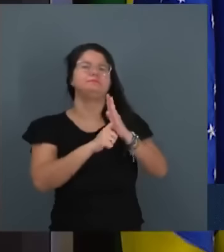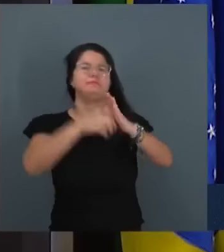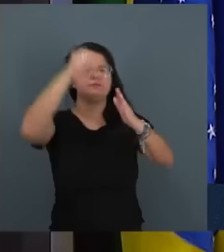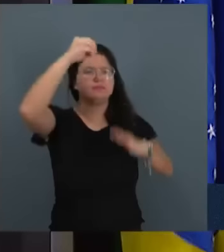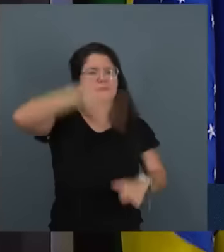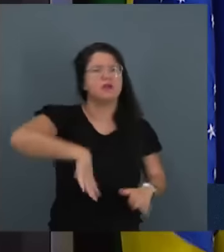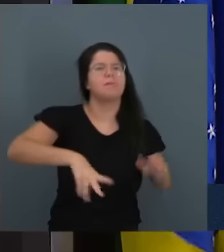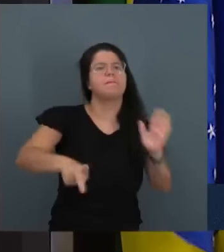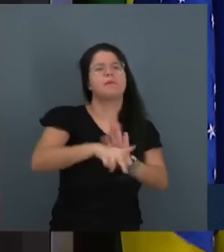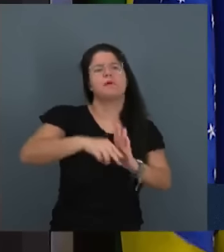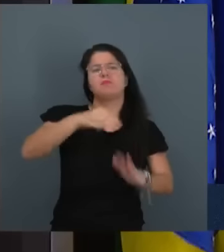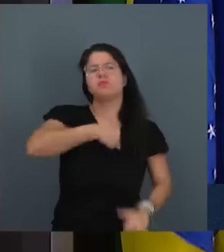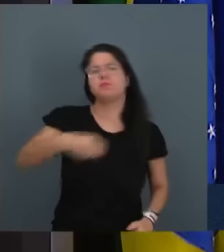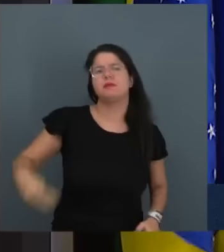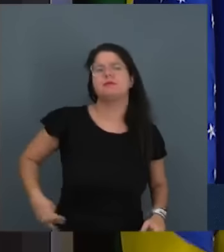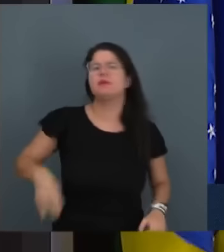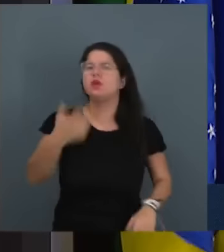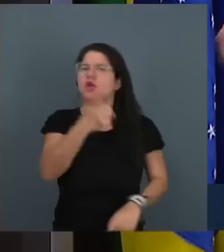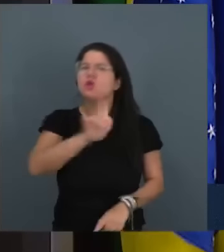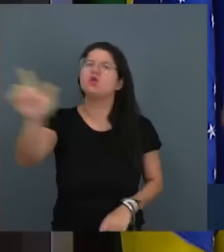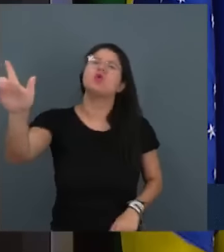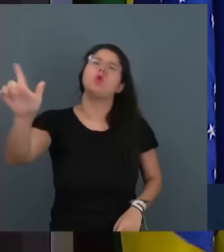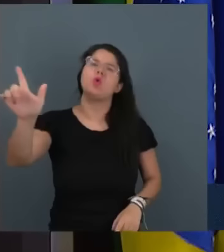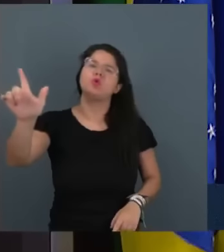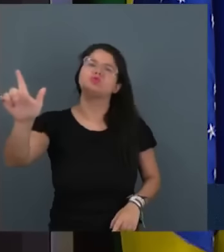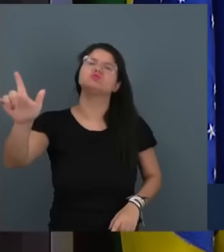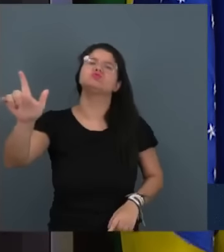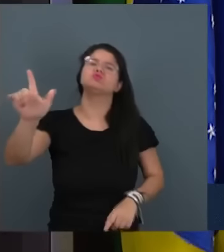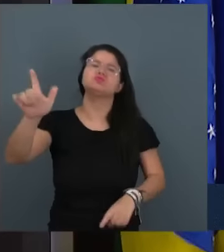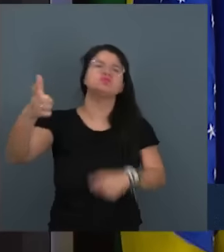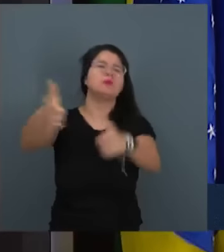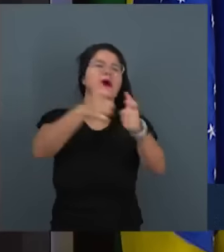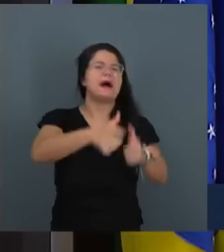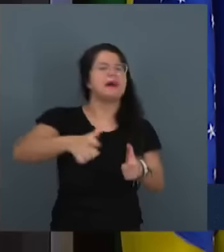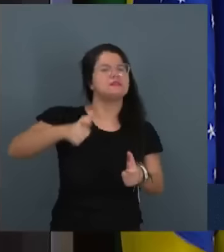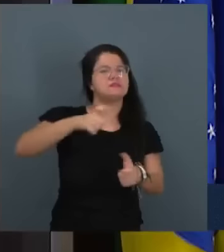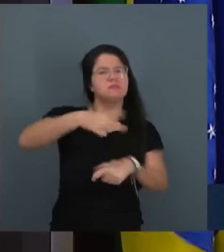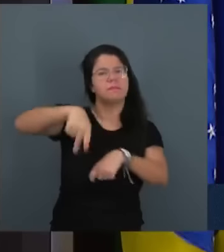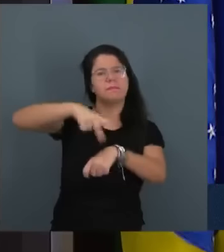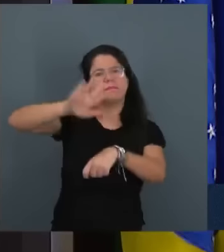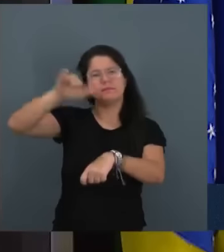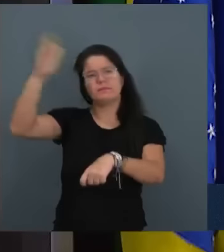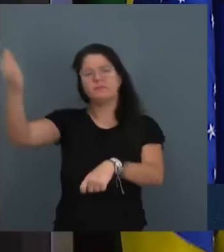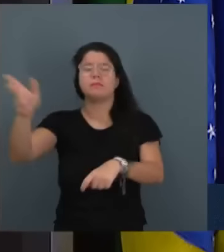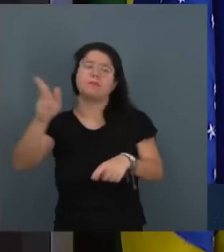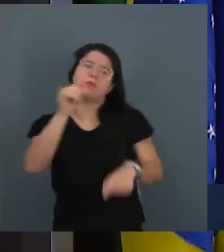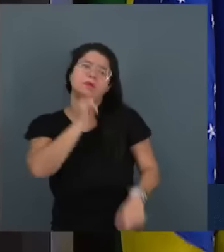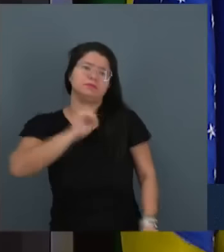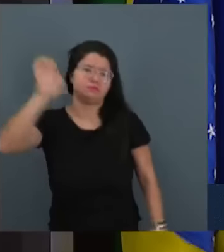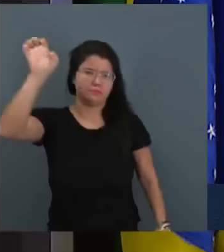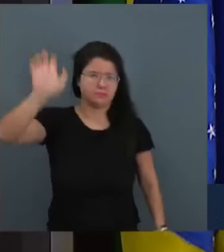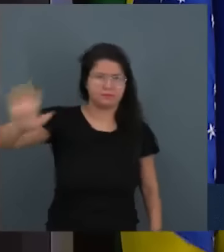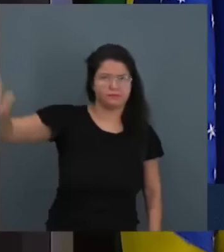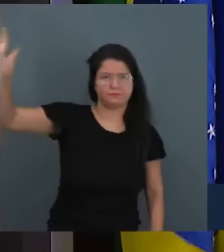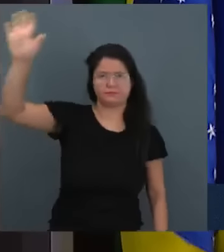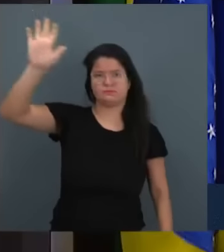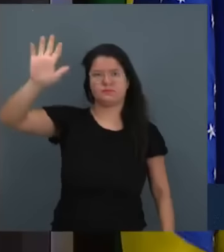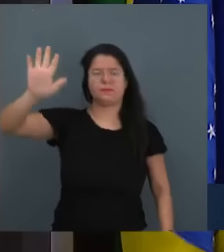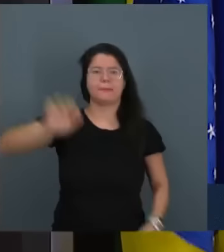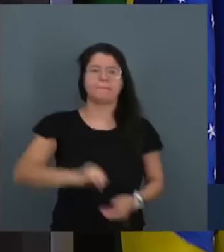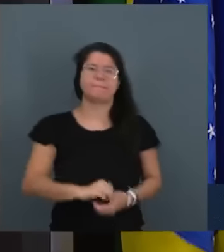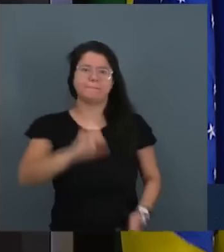do ministro em outras instâncias internacionais, como, por exemplo, o Parlamento Europeu,